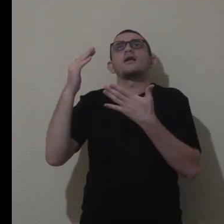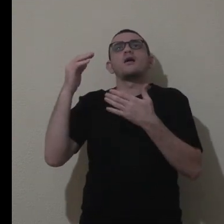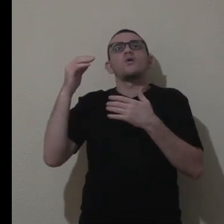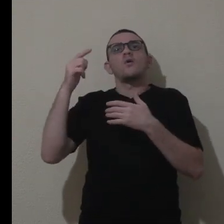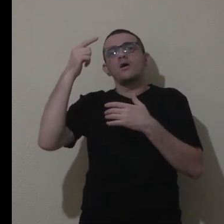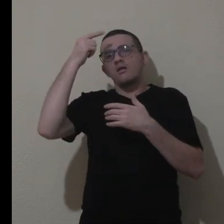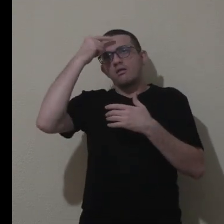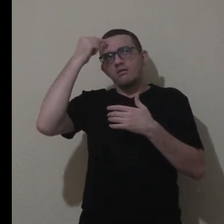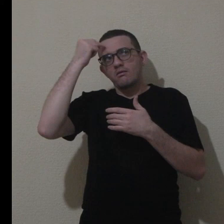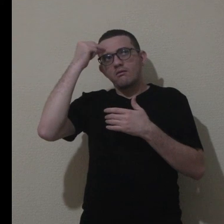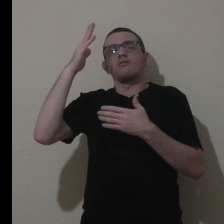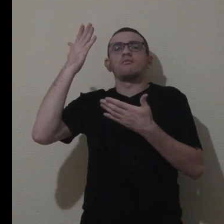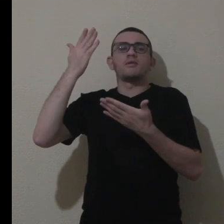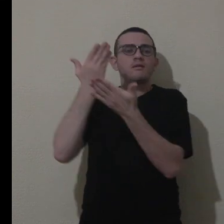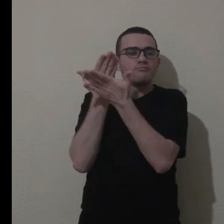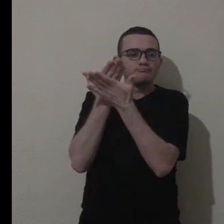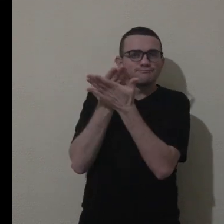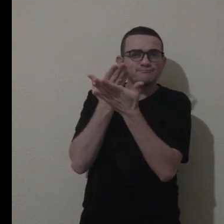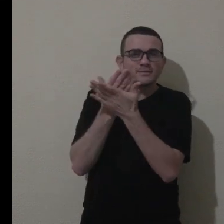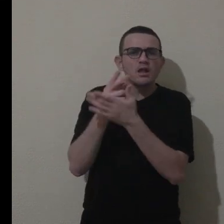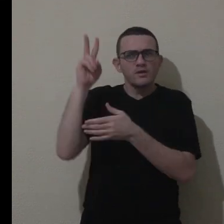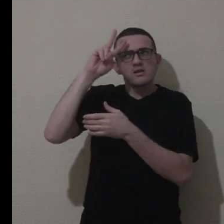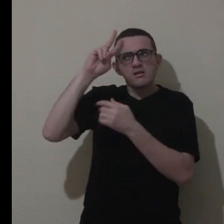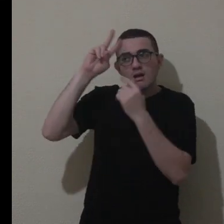superior, vocês devem estar lembrados na questão de